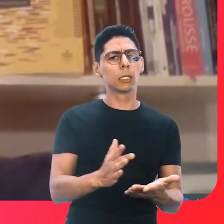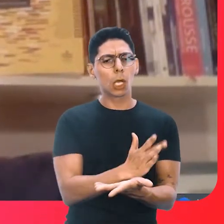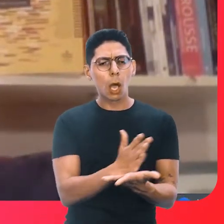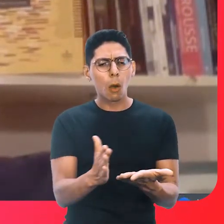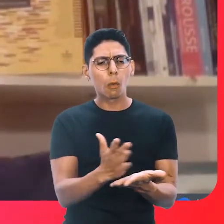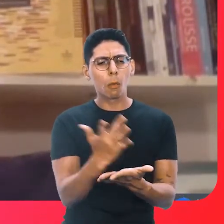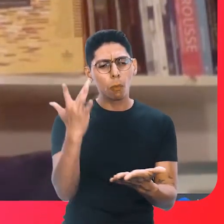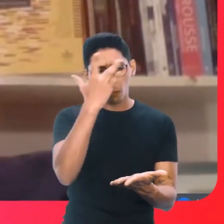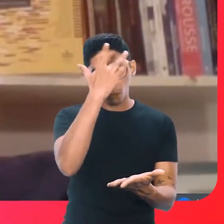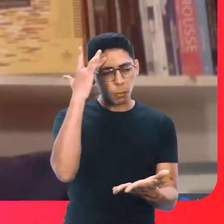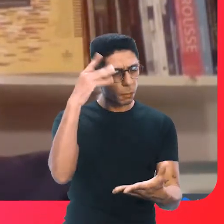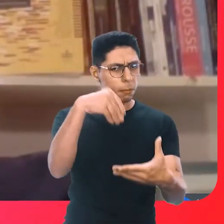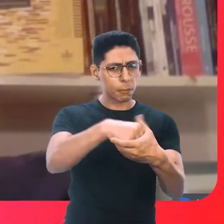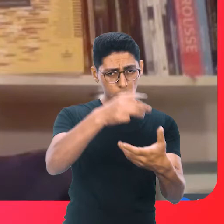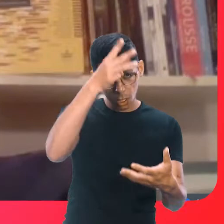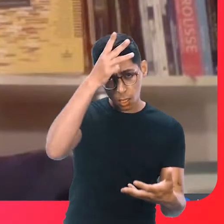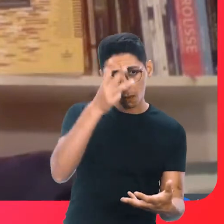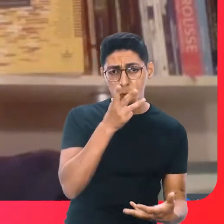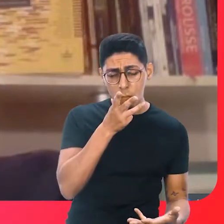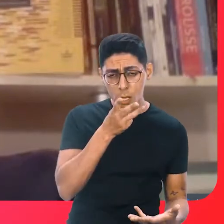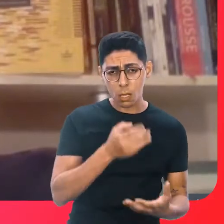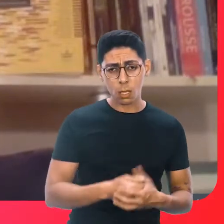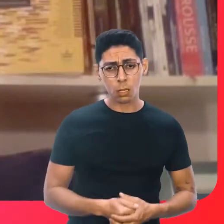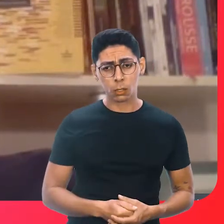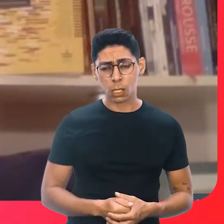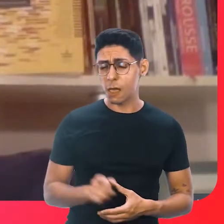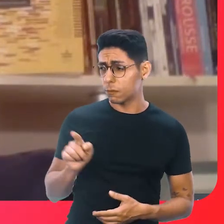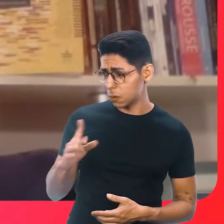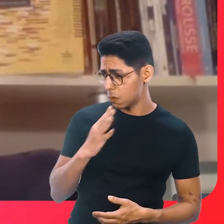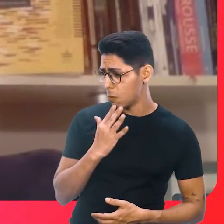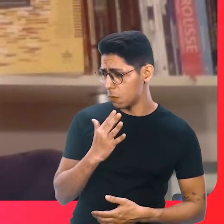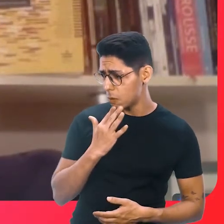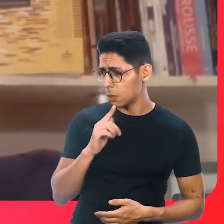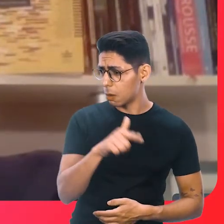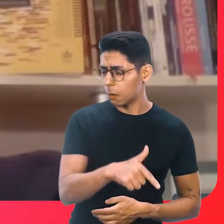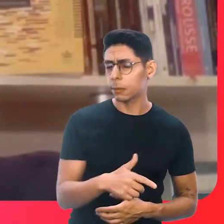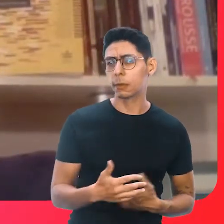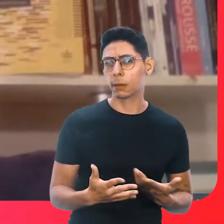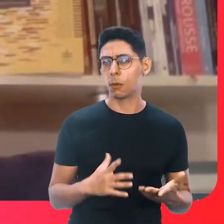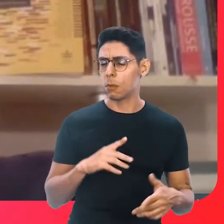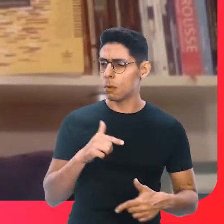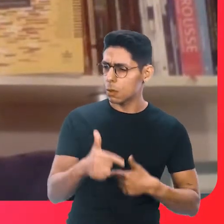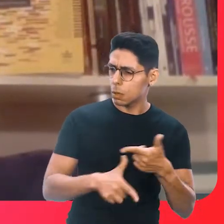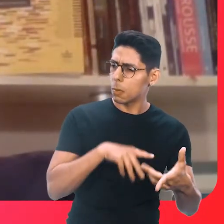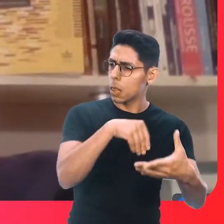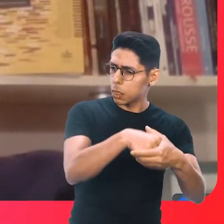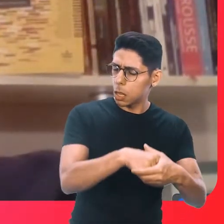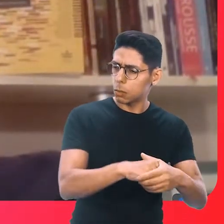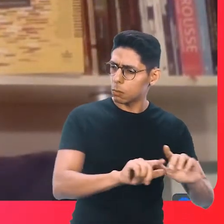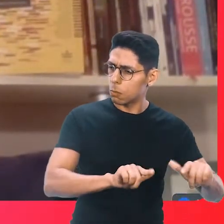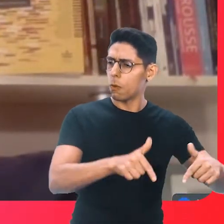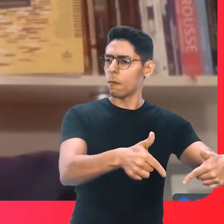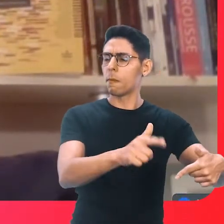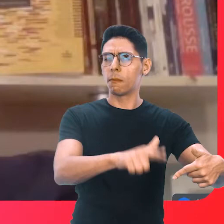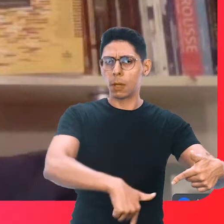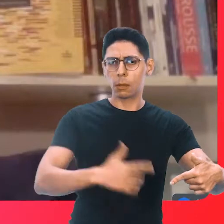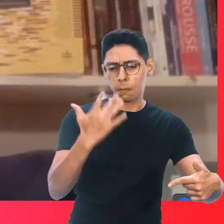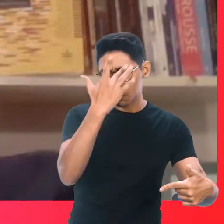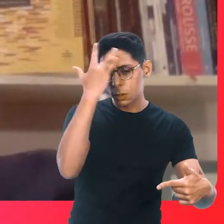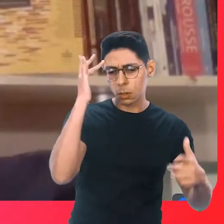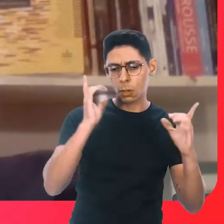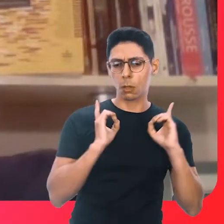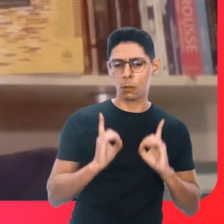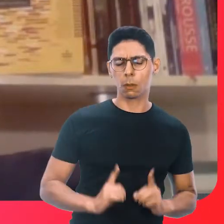conhece, Antônio, que são ainda hoje proeminentes no movimento de pessoas com deficiência, que era a